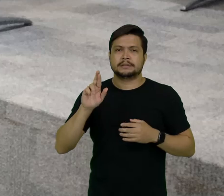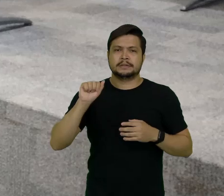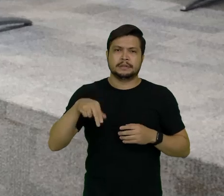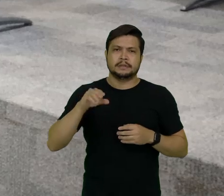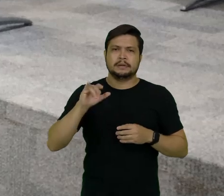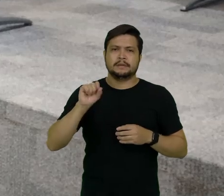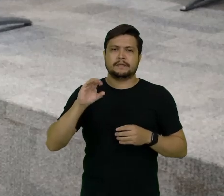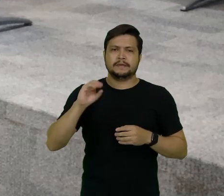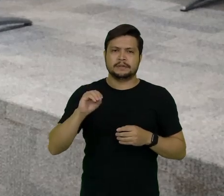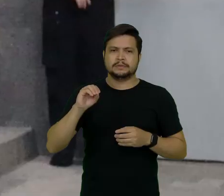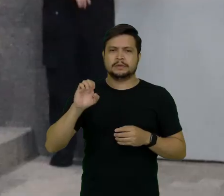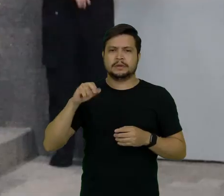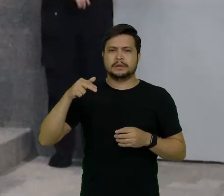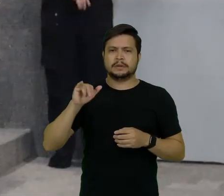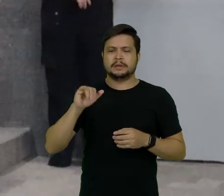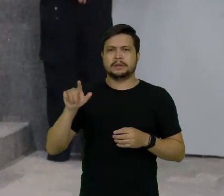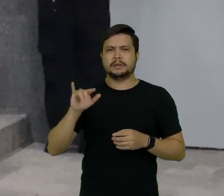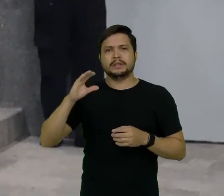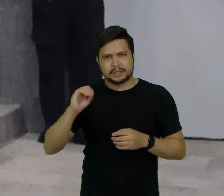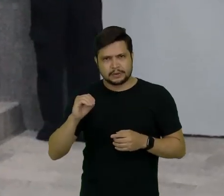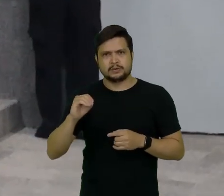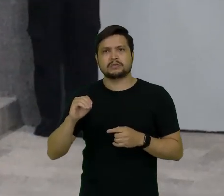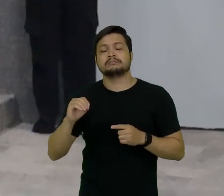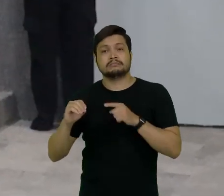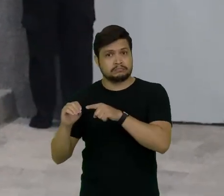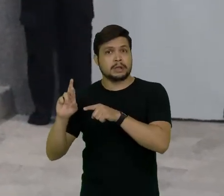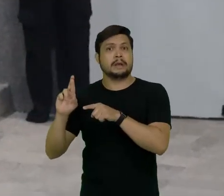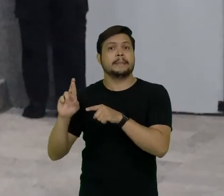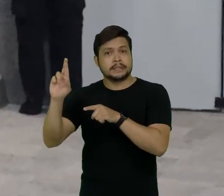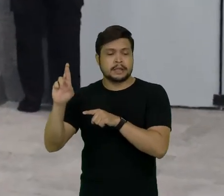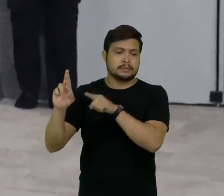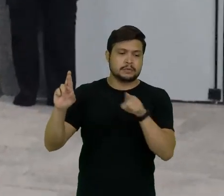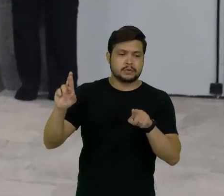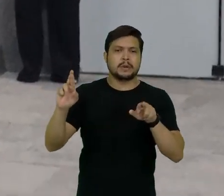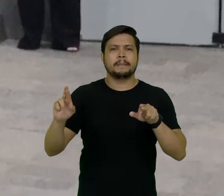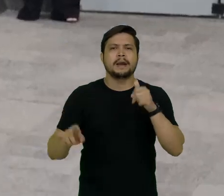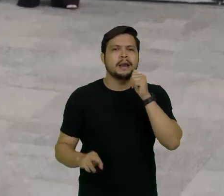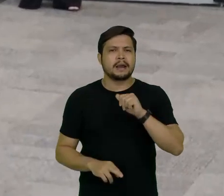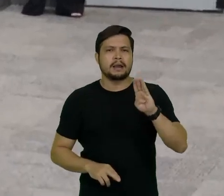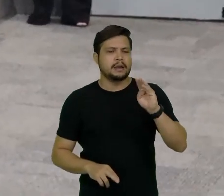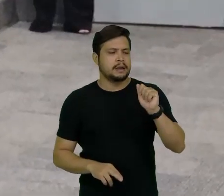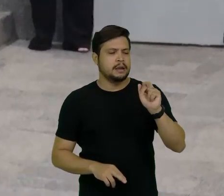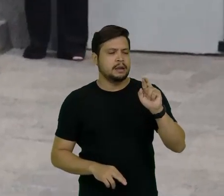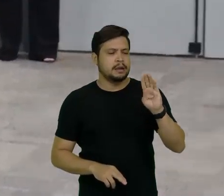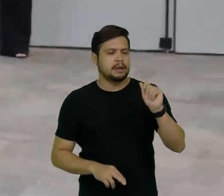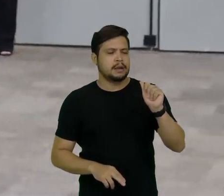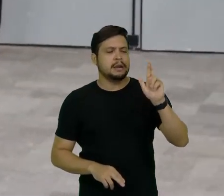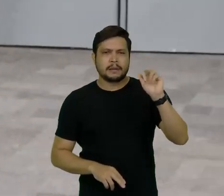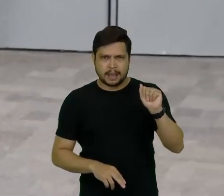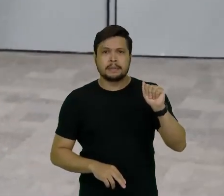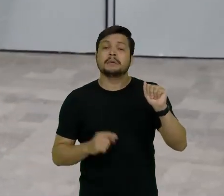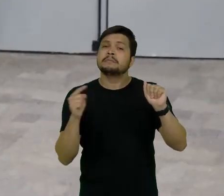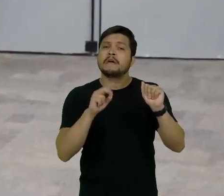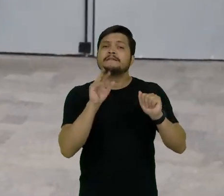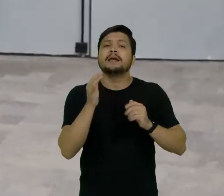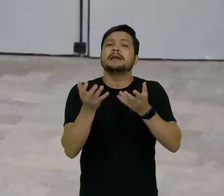Elísio Filho, representado por sua irmã Bárbara Rodrigues Mota de Oliveira, que receberá das mãos do presidente